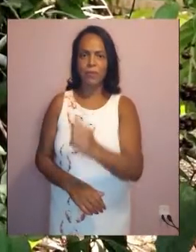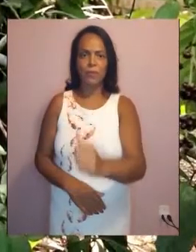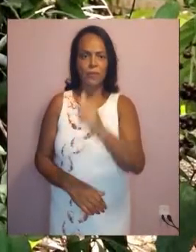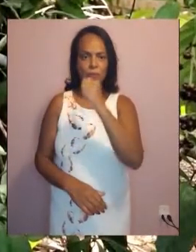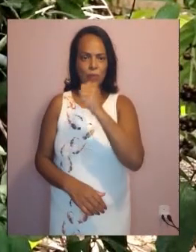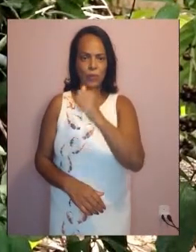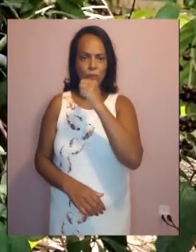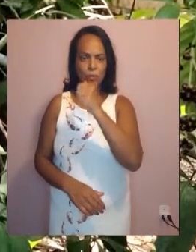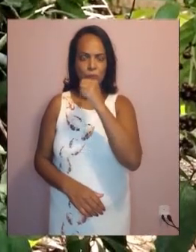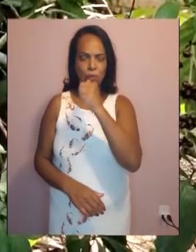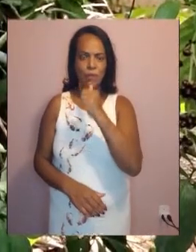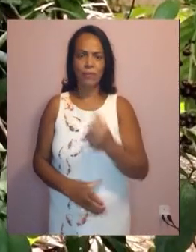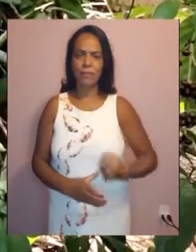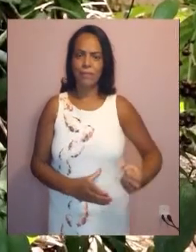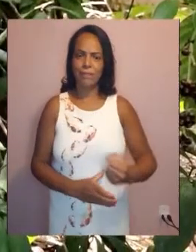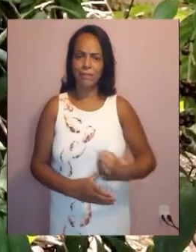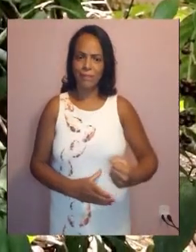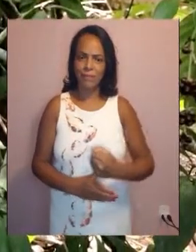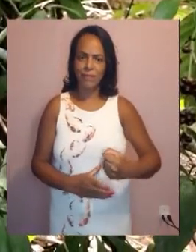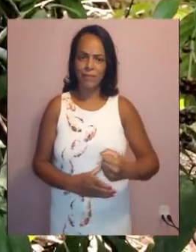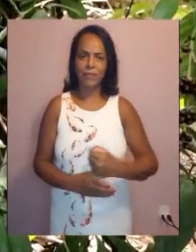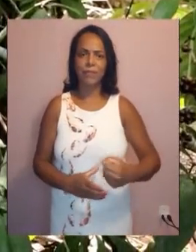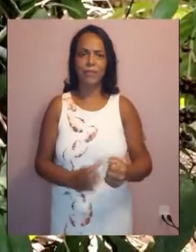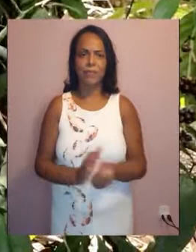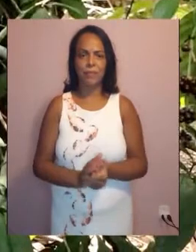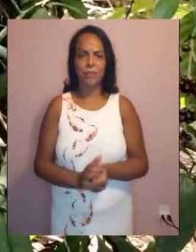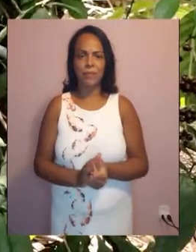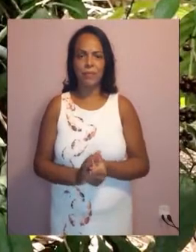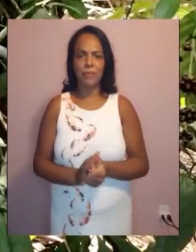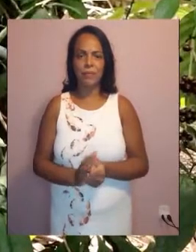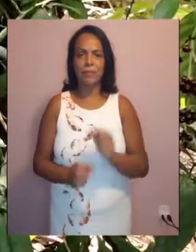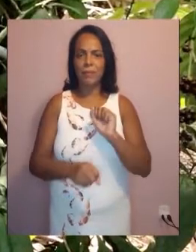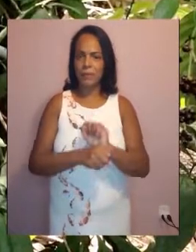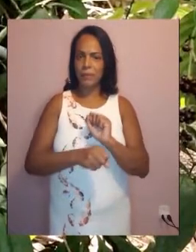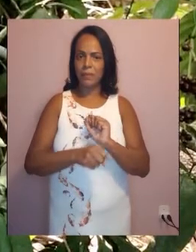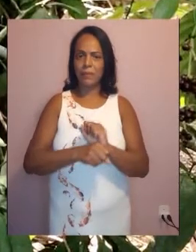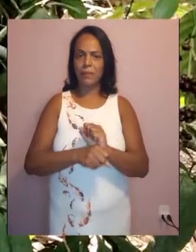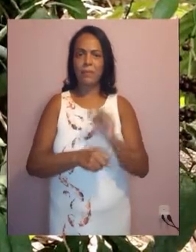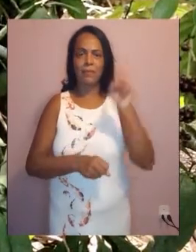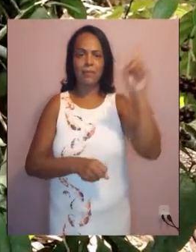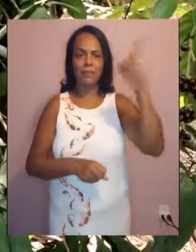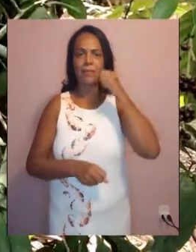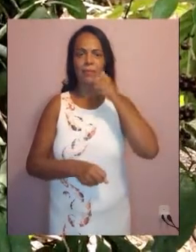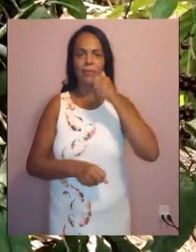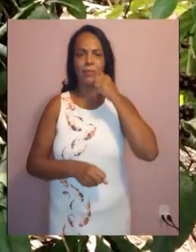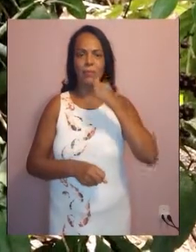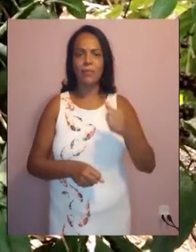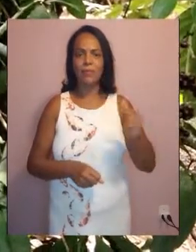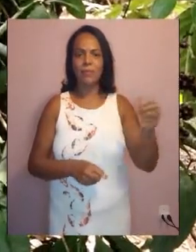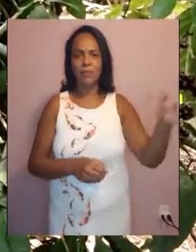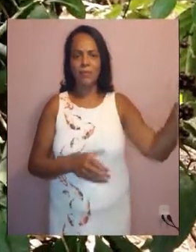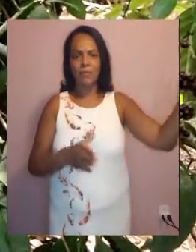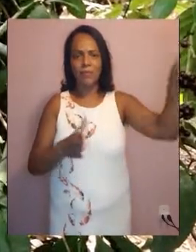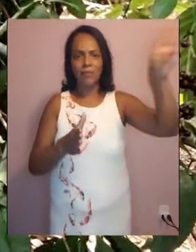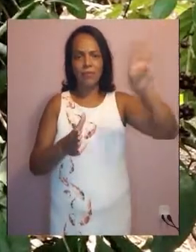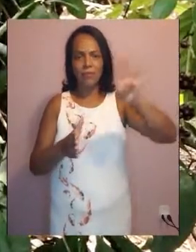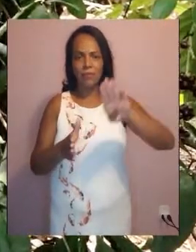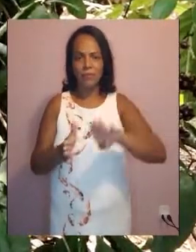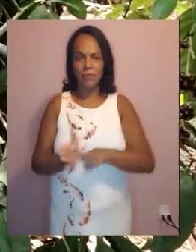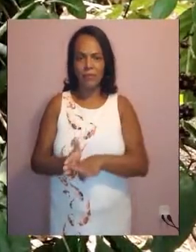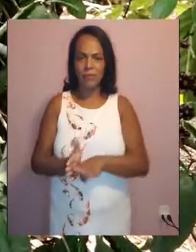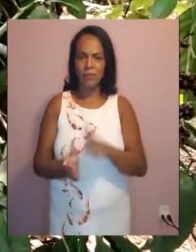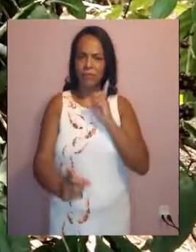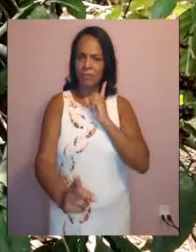se encontrar. Aí ele disse que acreditou, até porque ele estava ligado,